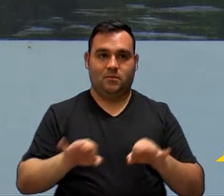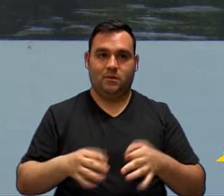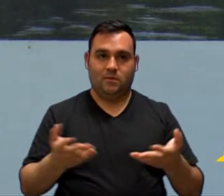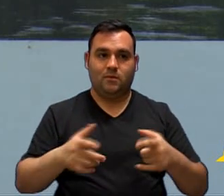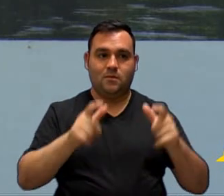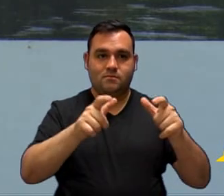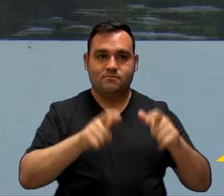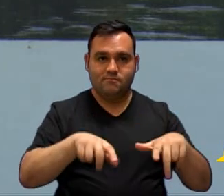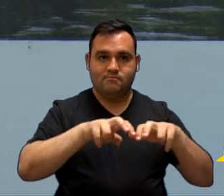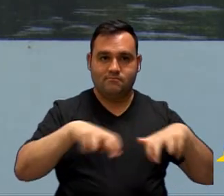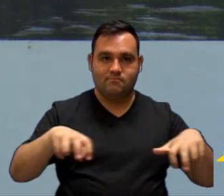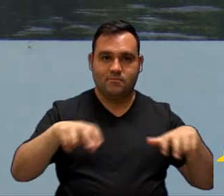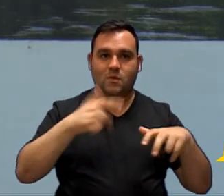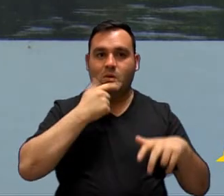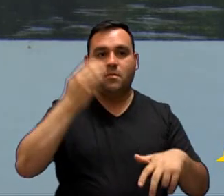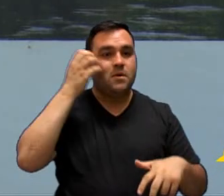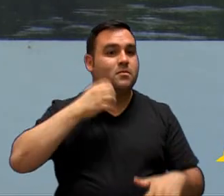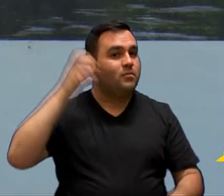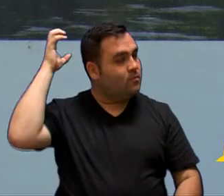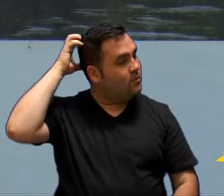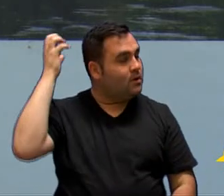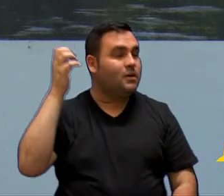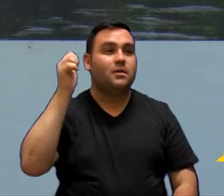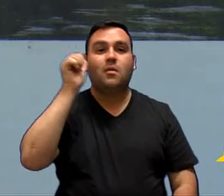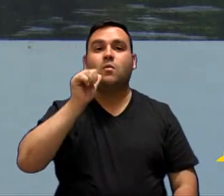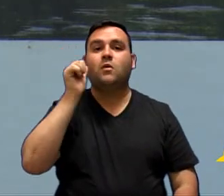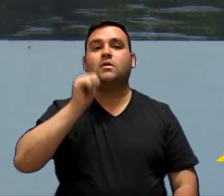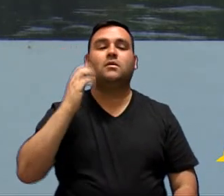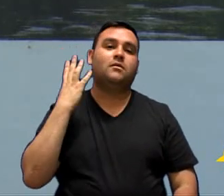os locais. Vereador Péricles Regis,